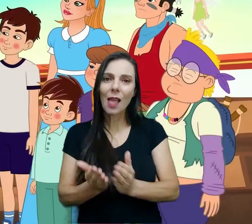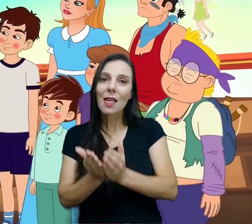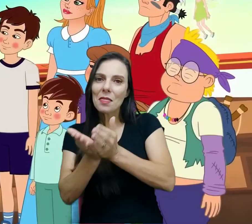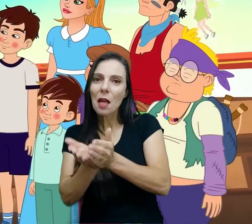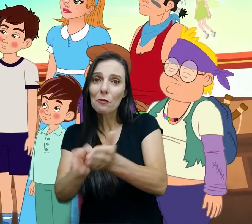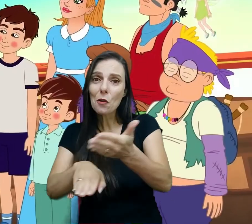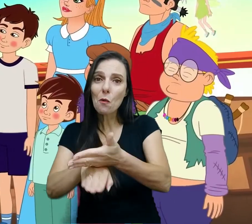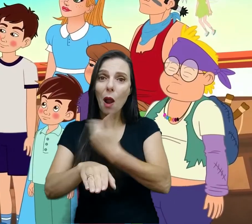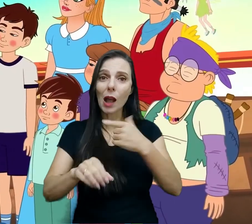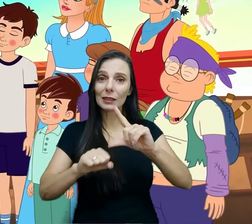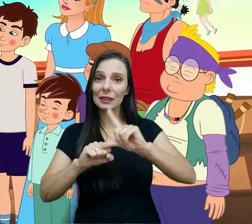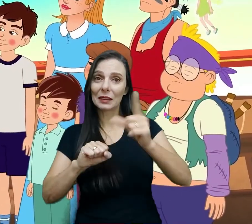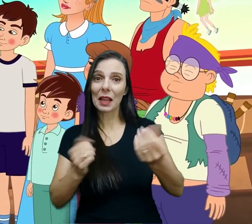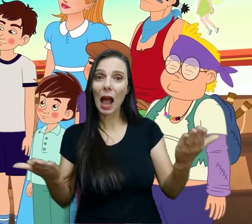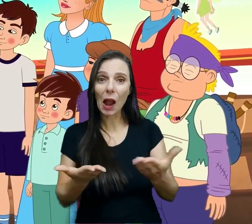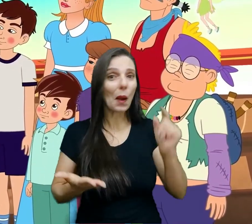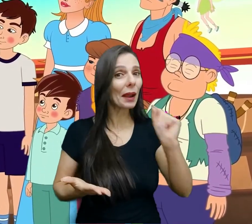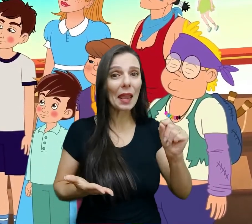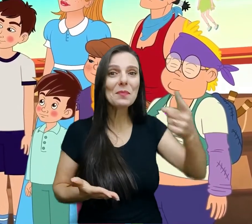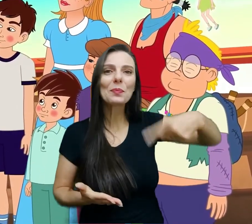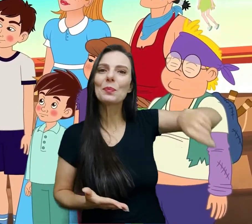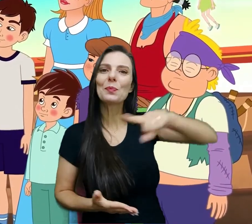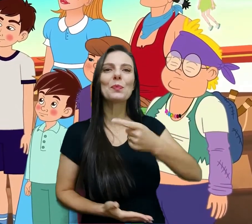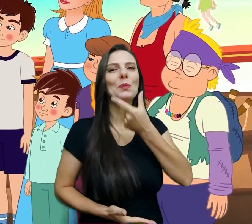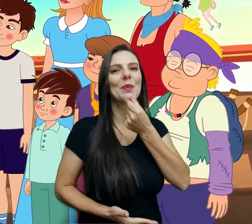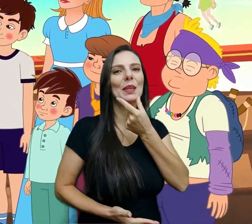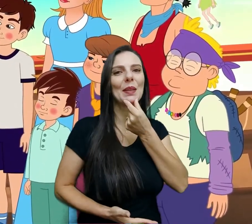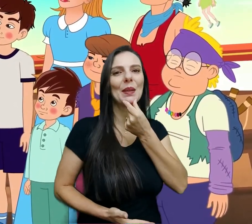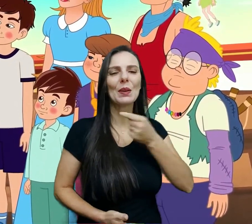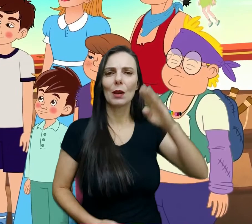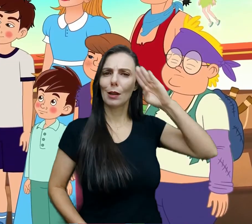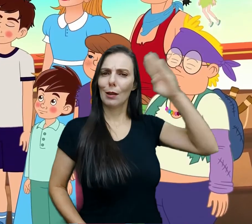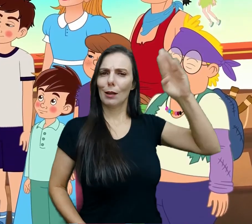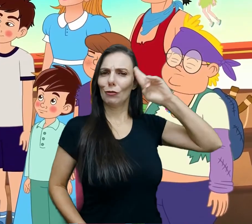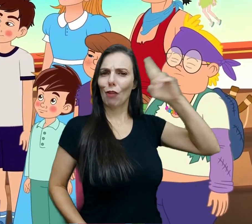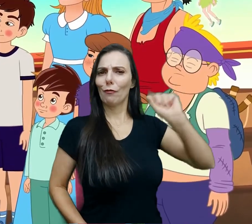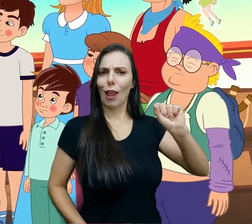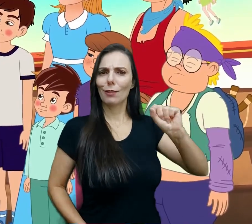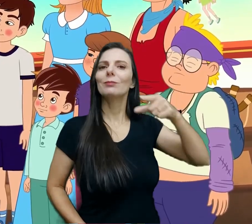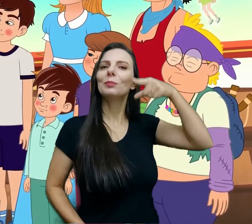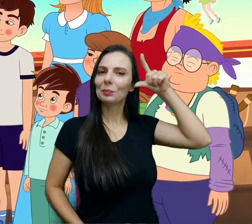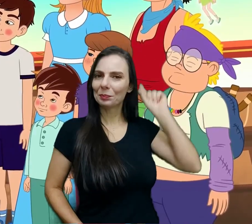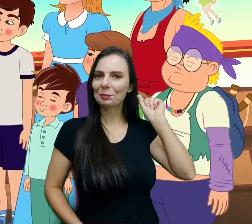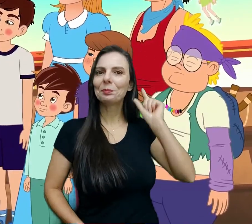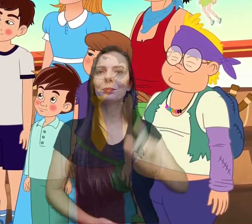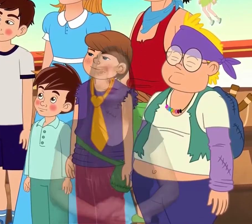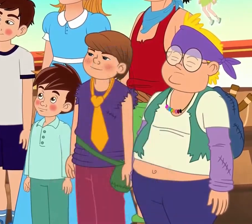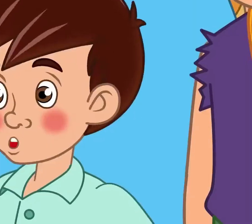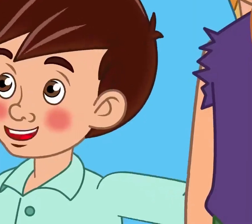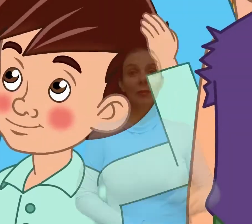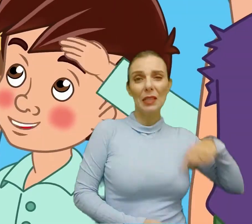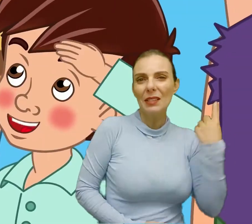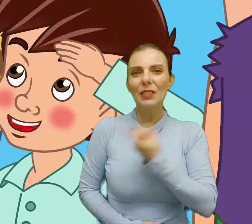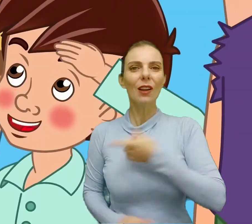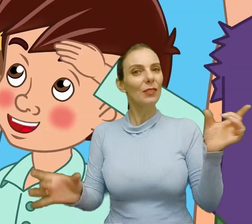O navio do Hook passou a pertencer aos garotos perdidos e o capitão passou a ser Peter Pan.